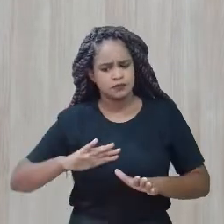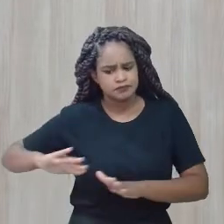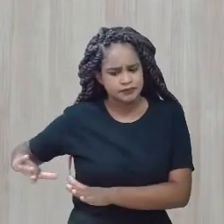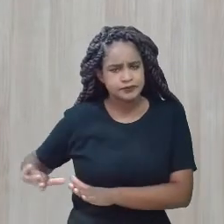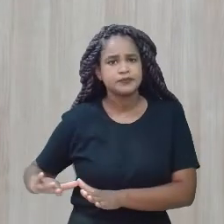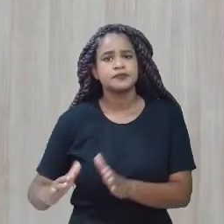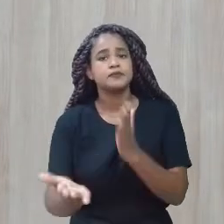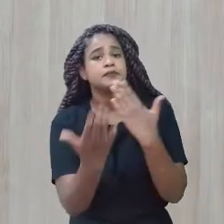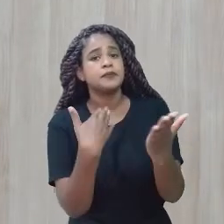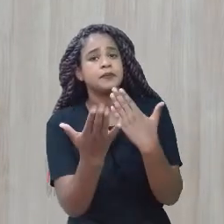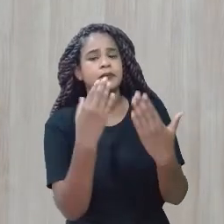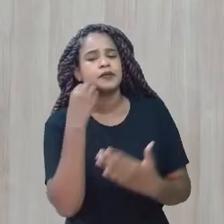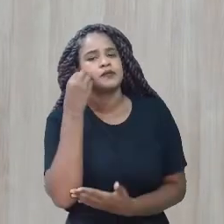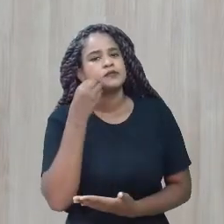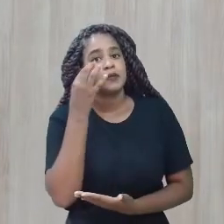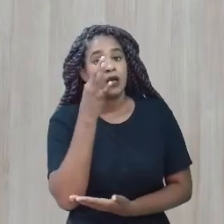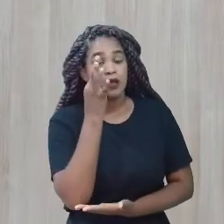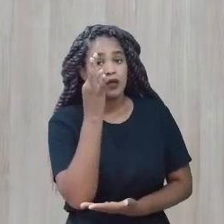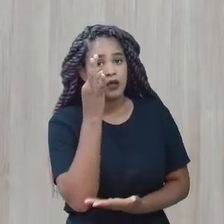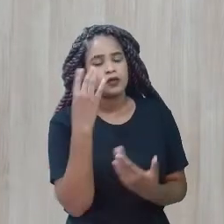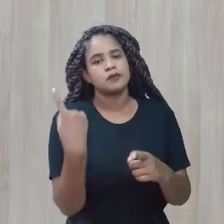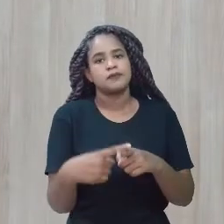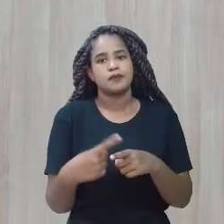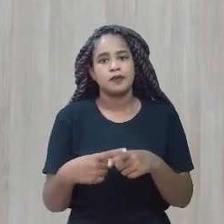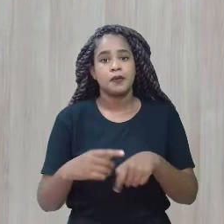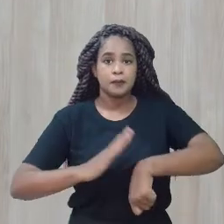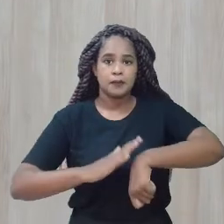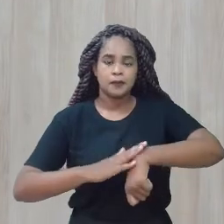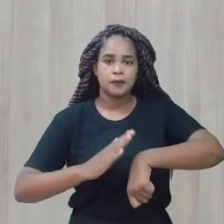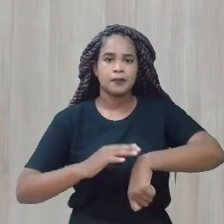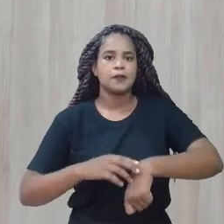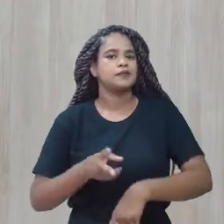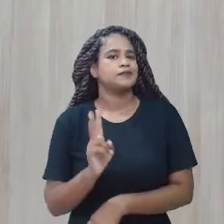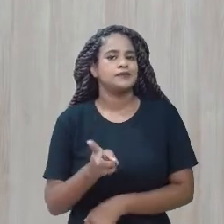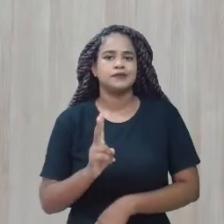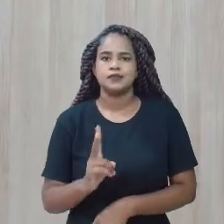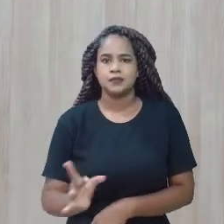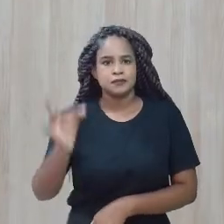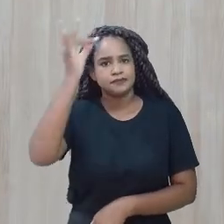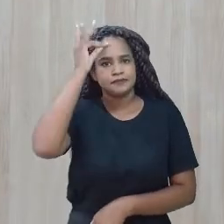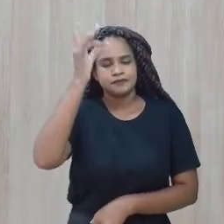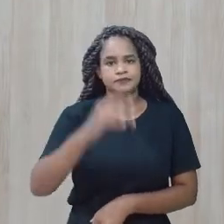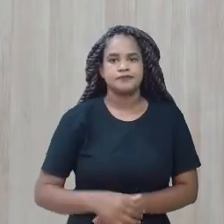e vivencia esse momento, porque são momentos que ficam para sempre.